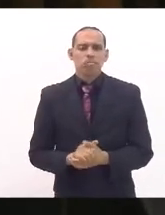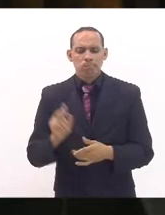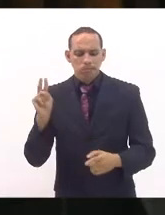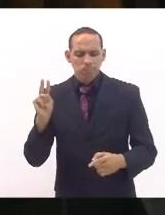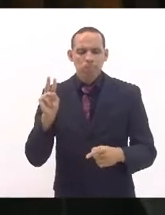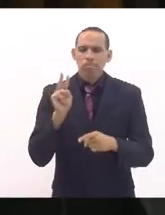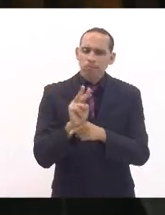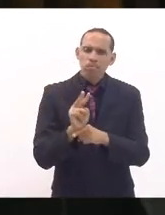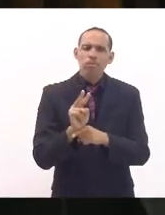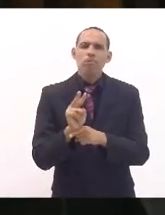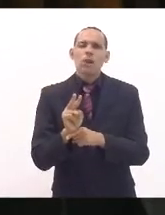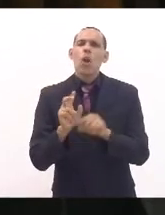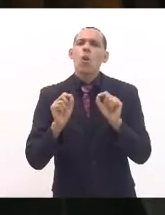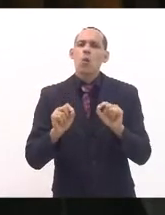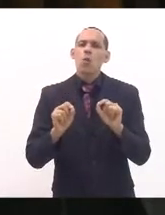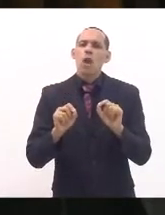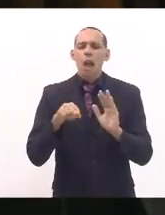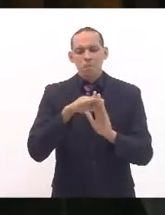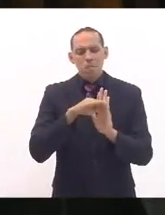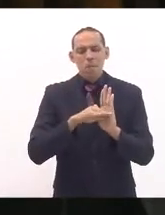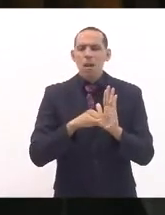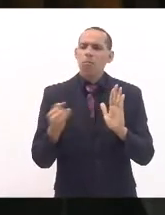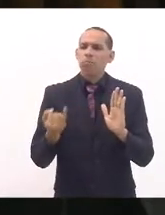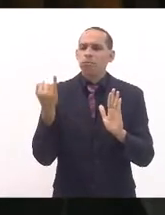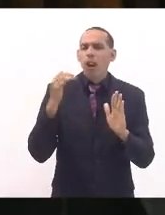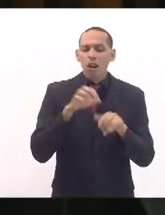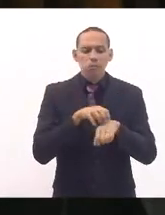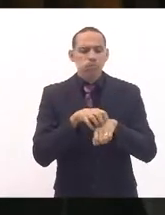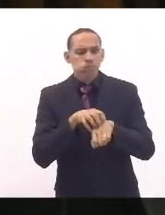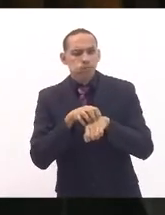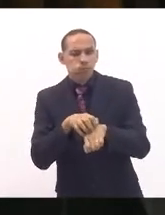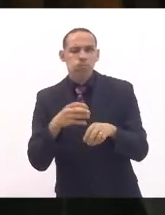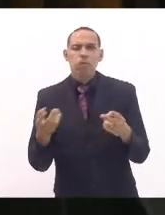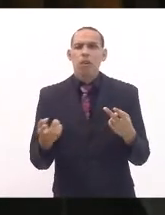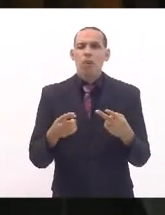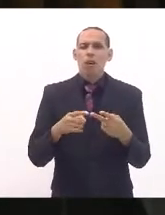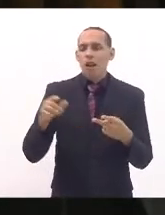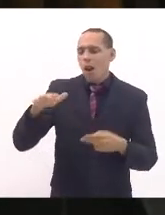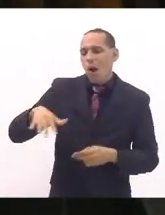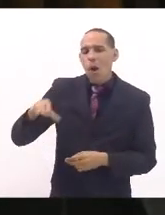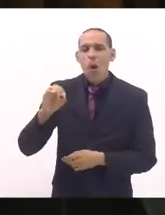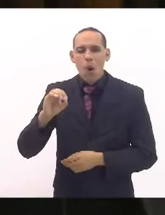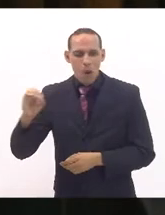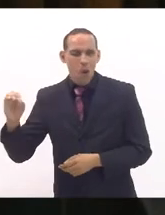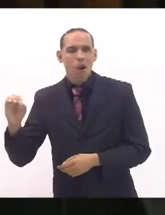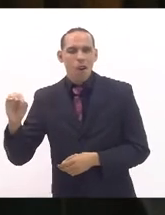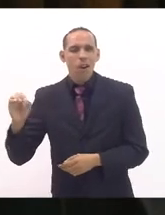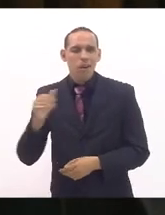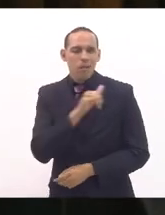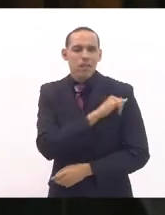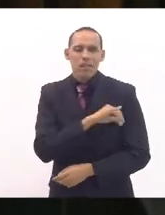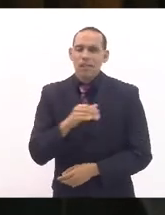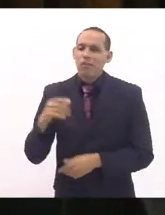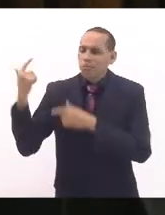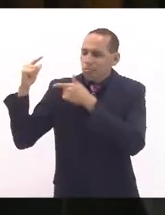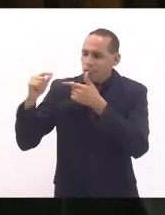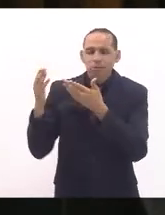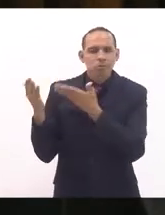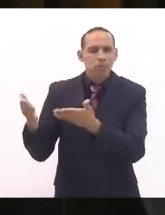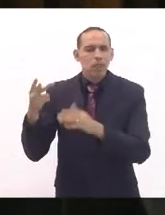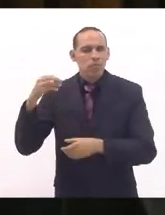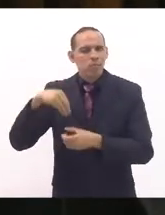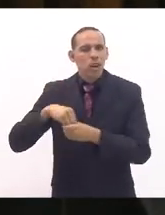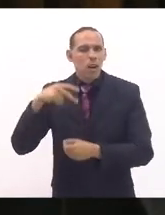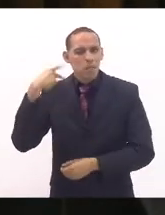aqui de pautas importantes como transporte público, como a Zona Oeste do Rio de Janeiro. Tem todo o meu respeito por sua tradição, sua história no